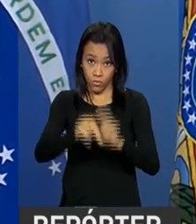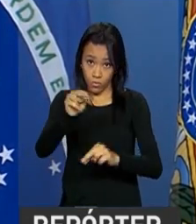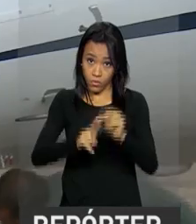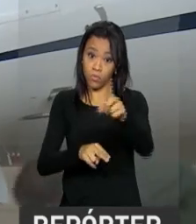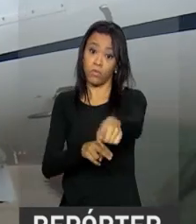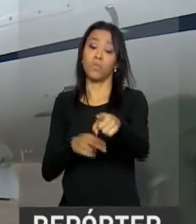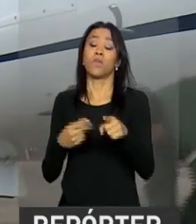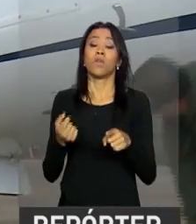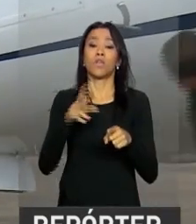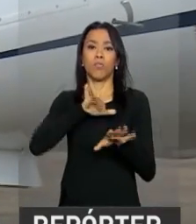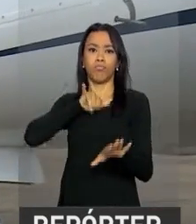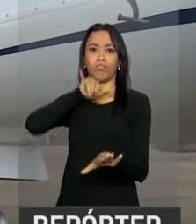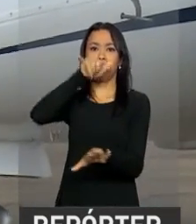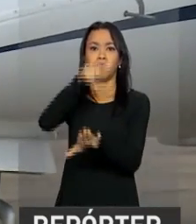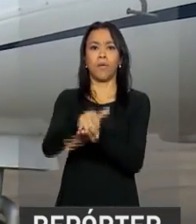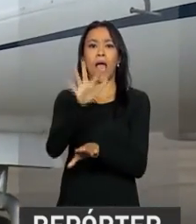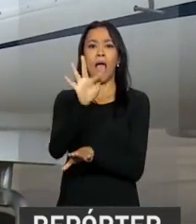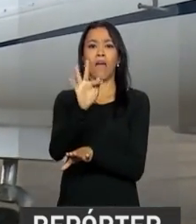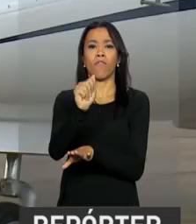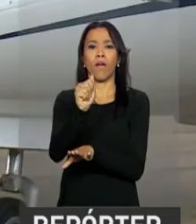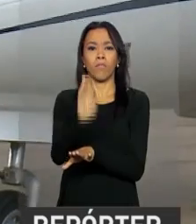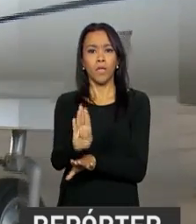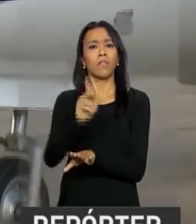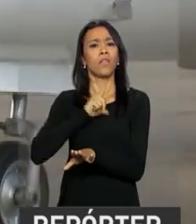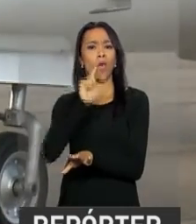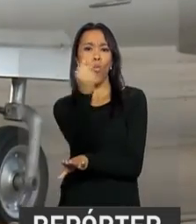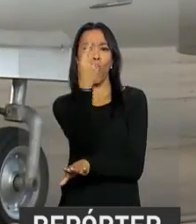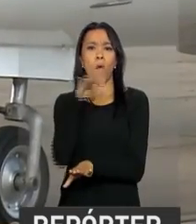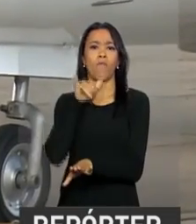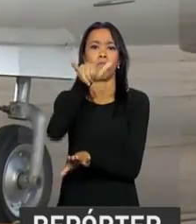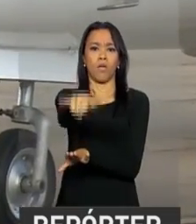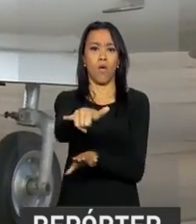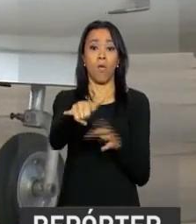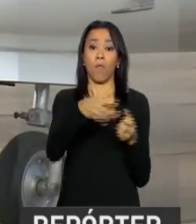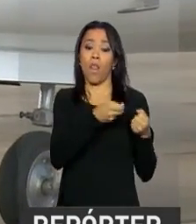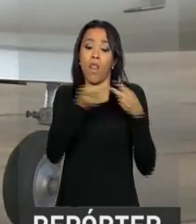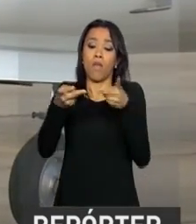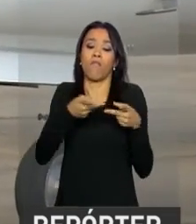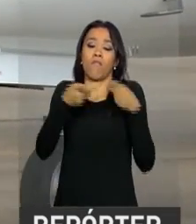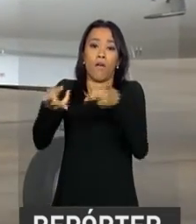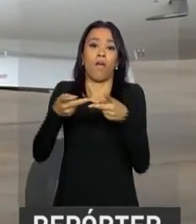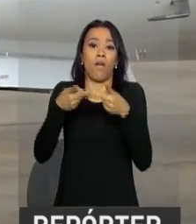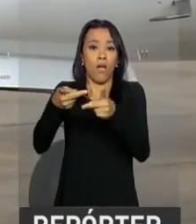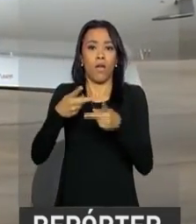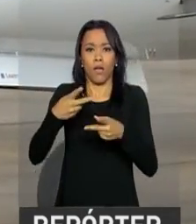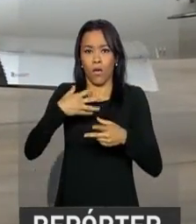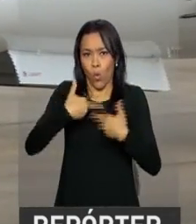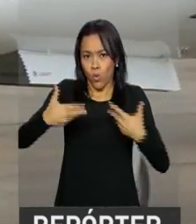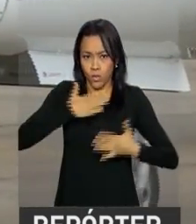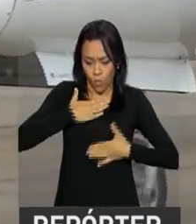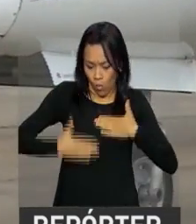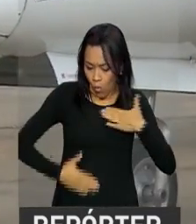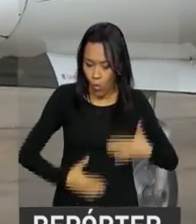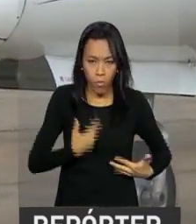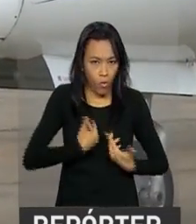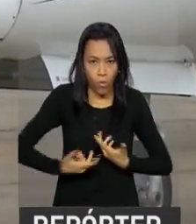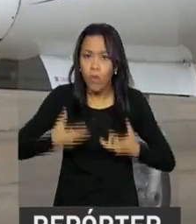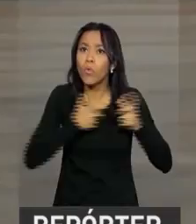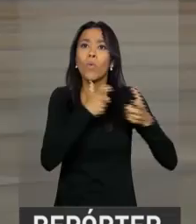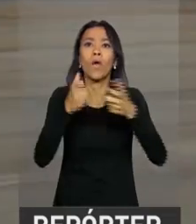brasileira reservasse aviões para o transporte de órgãos tecidos e partes do corpo humano em todo o território